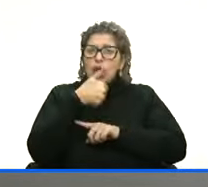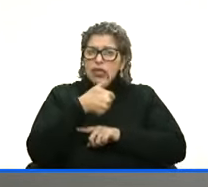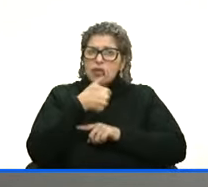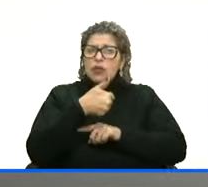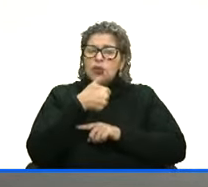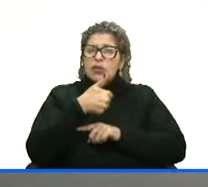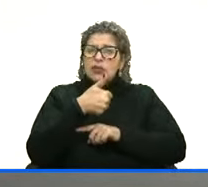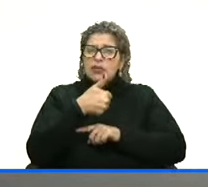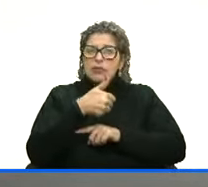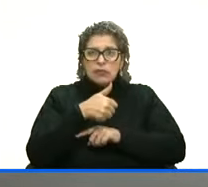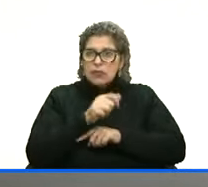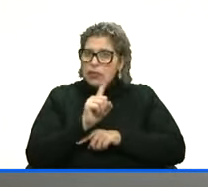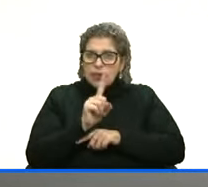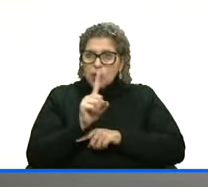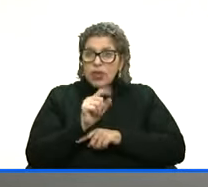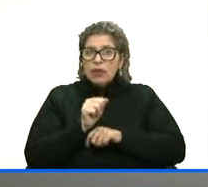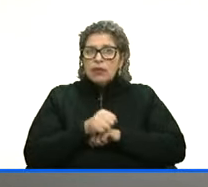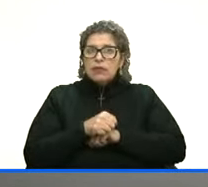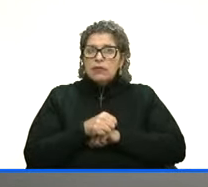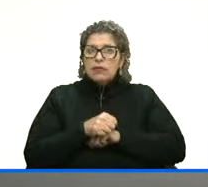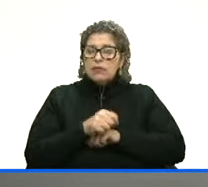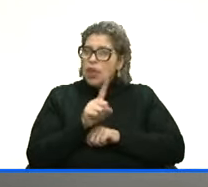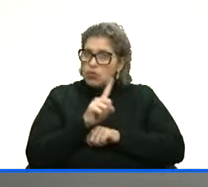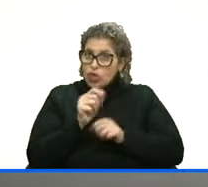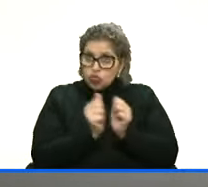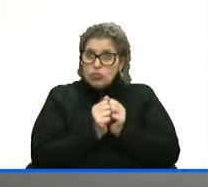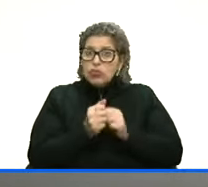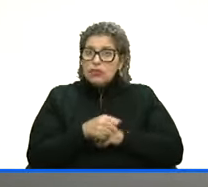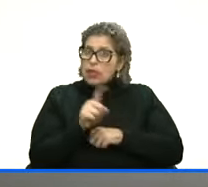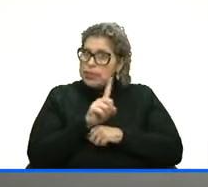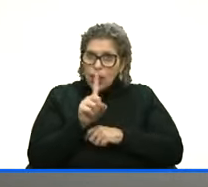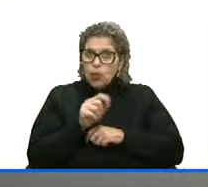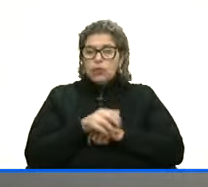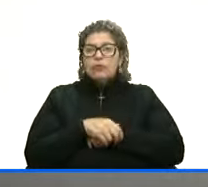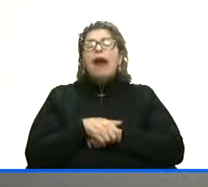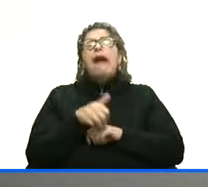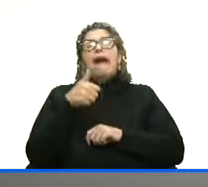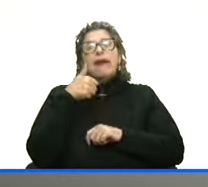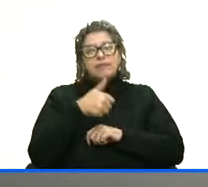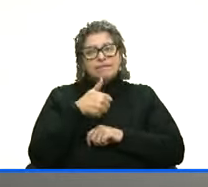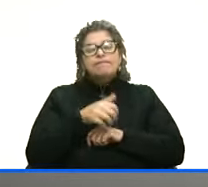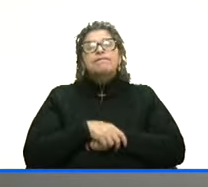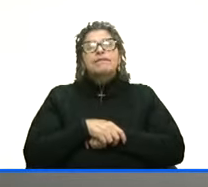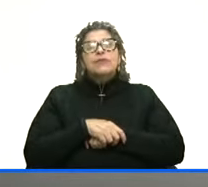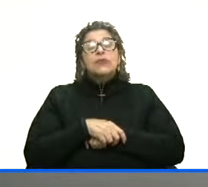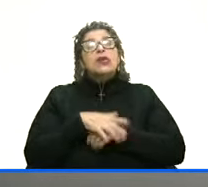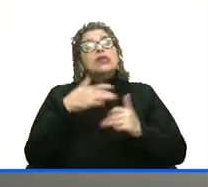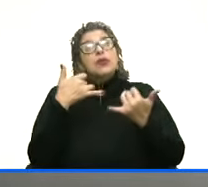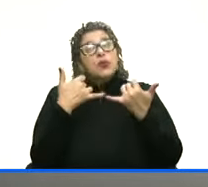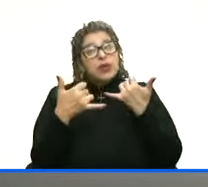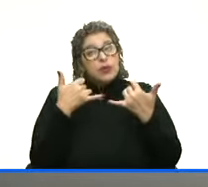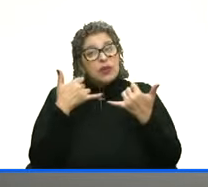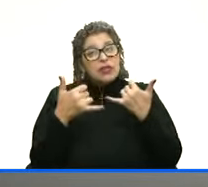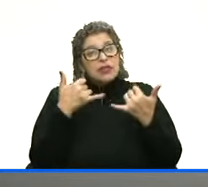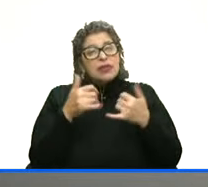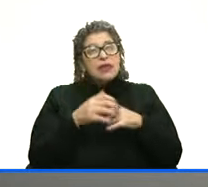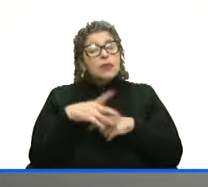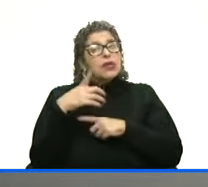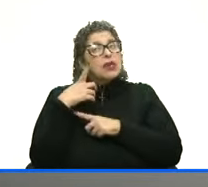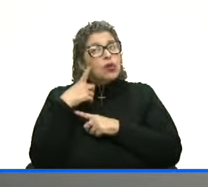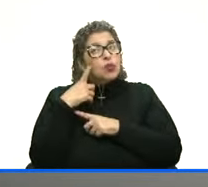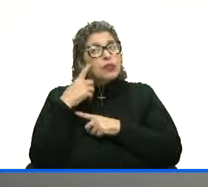assim. Não, né? Não está, né? Não. Então, é o exemplo, e eu acho